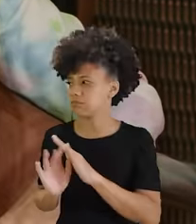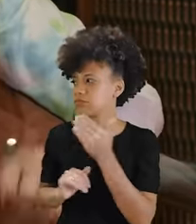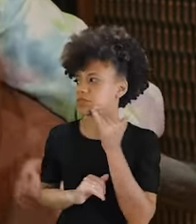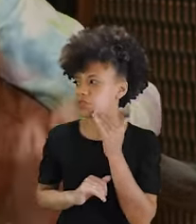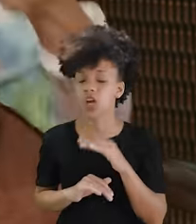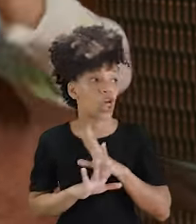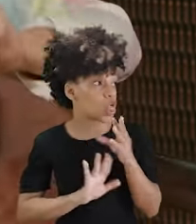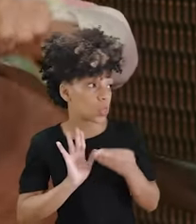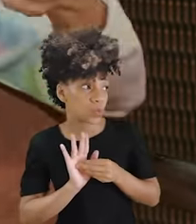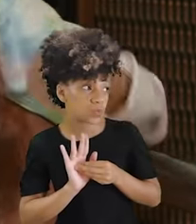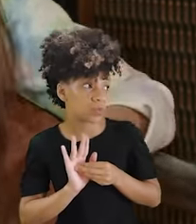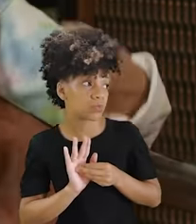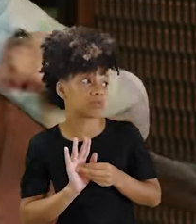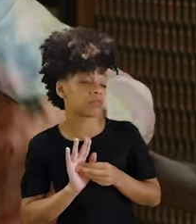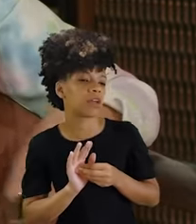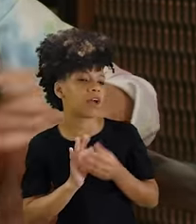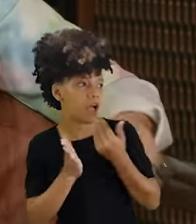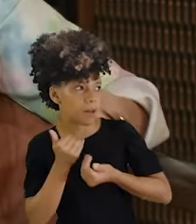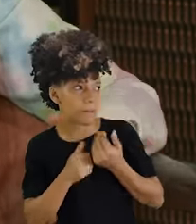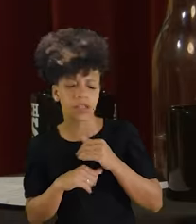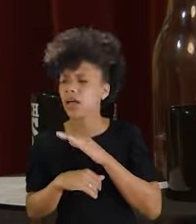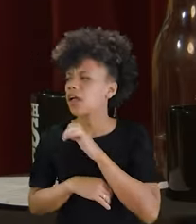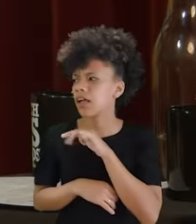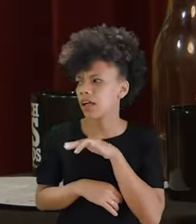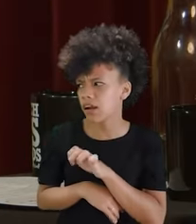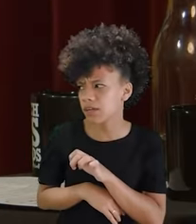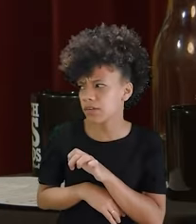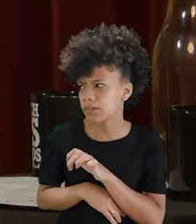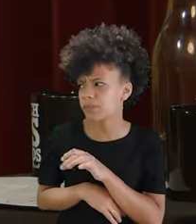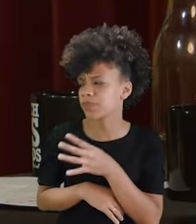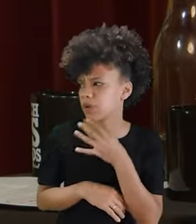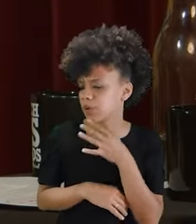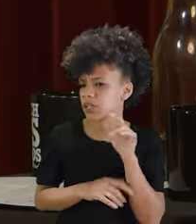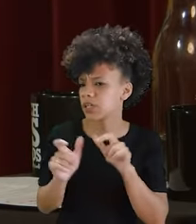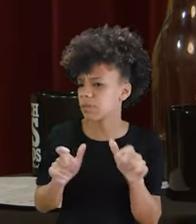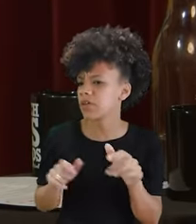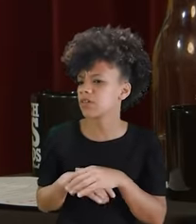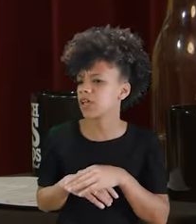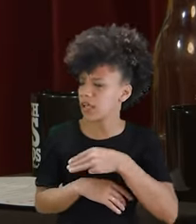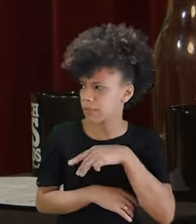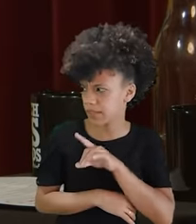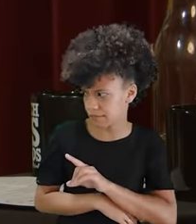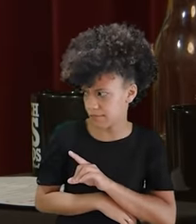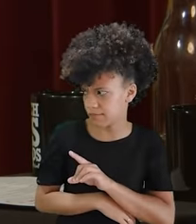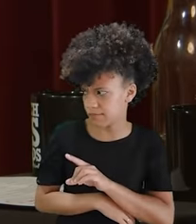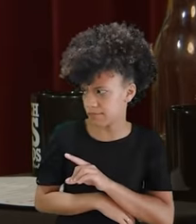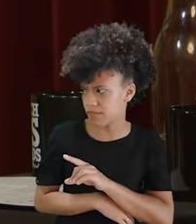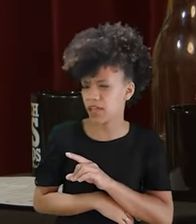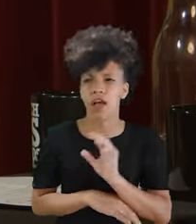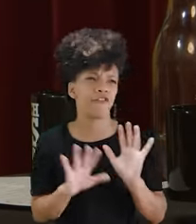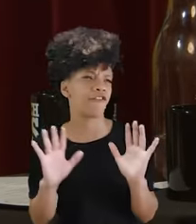confinado a cada e as vezes que vai dar alimento Elaine eu conheço amigos meus que tomam muito m